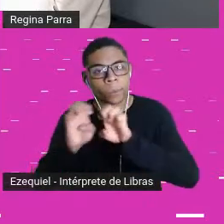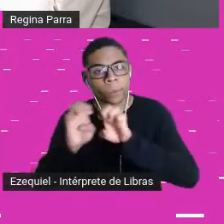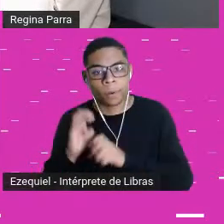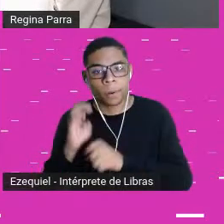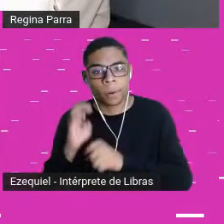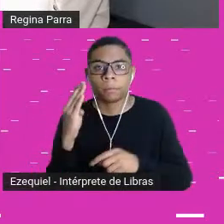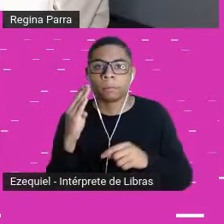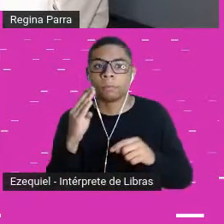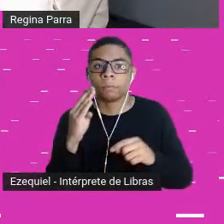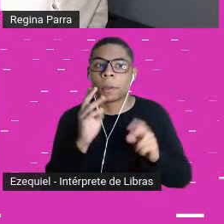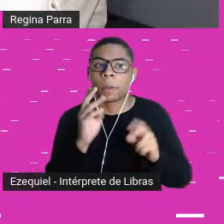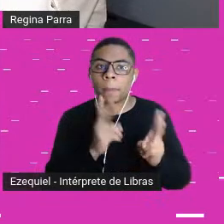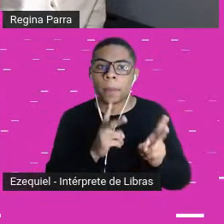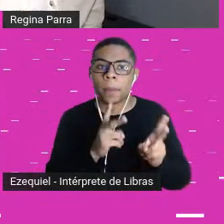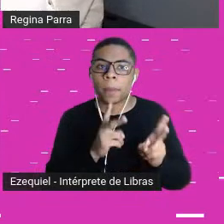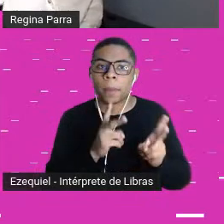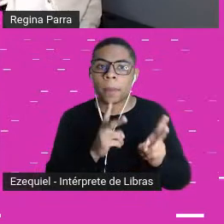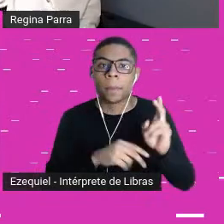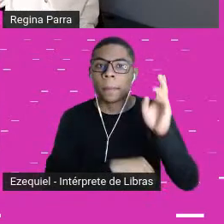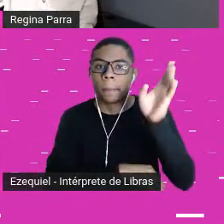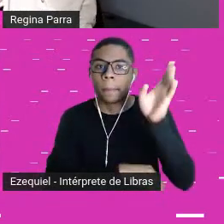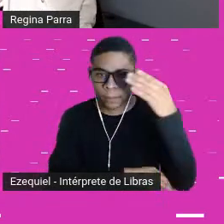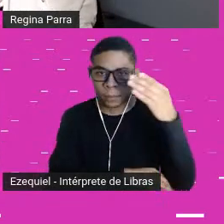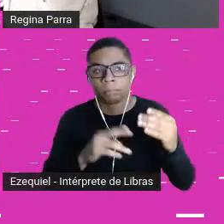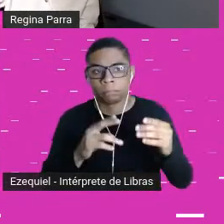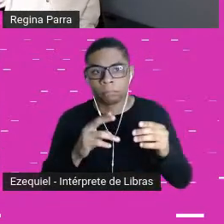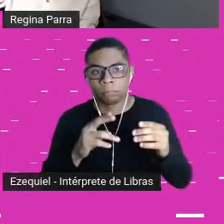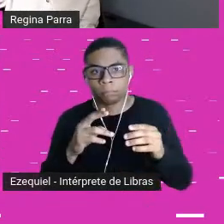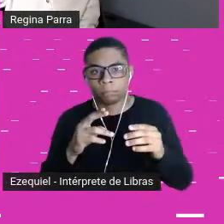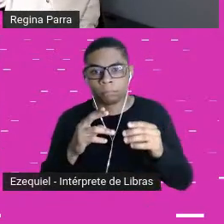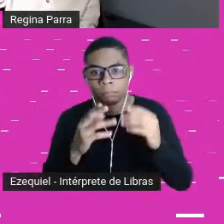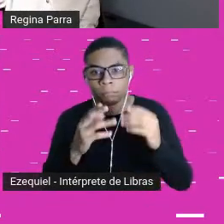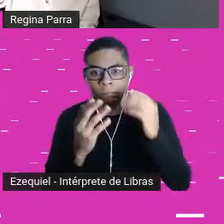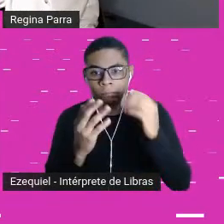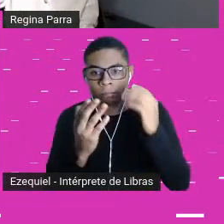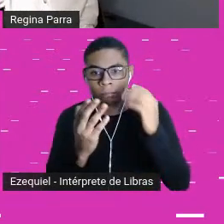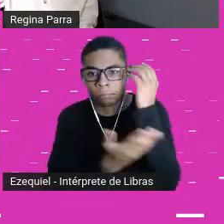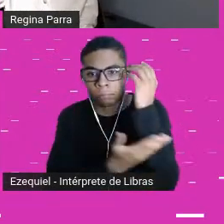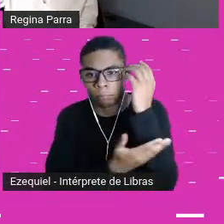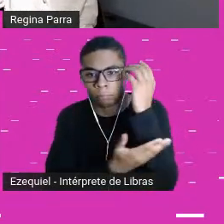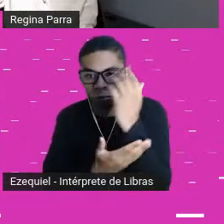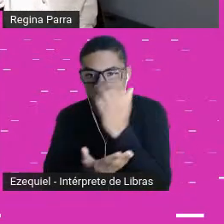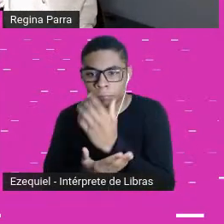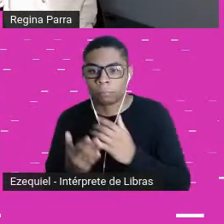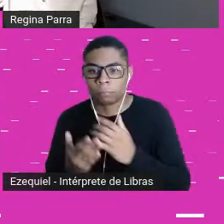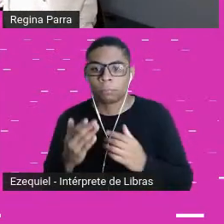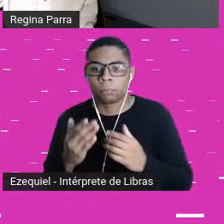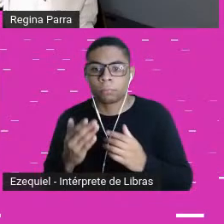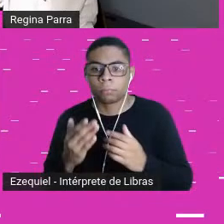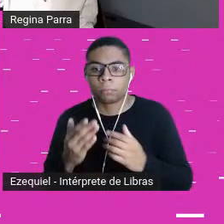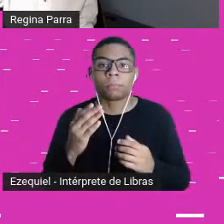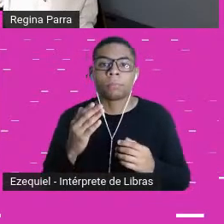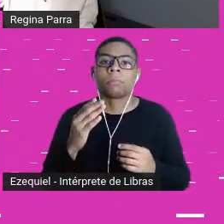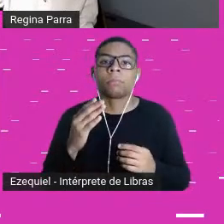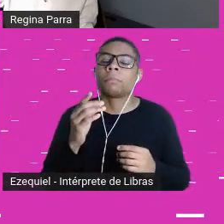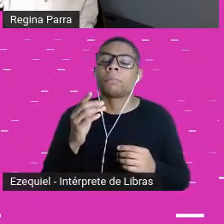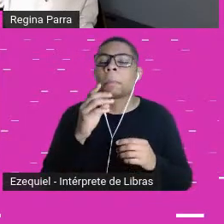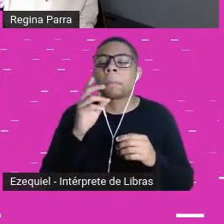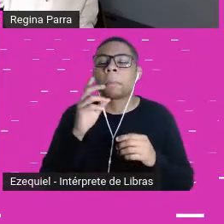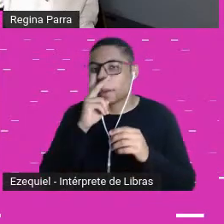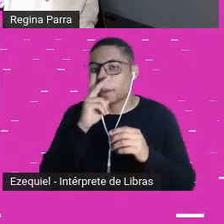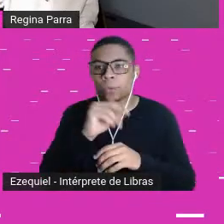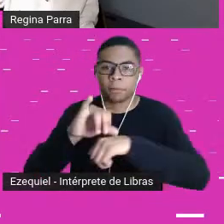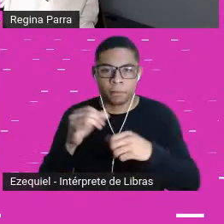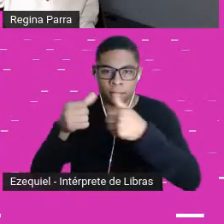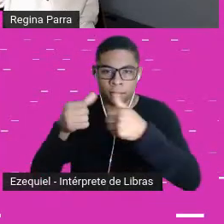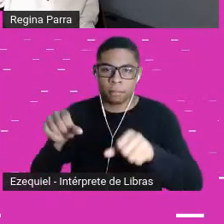bandeiras cortadas, mas que no todo era um bloco só, onde pudesse